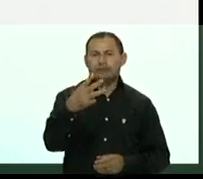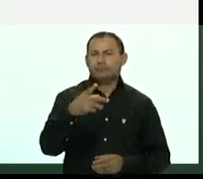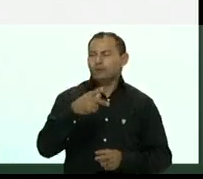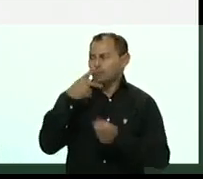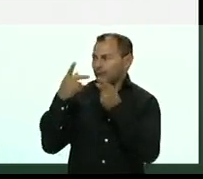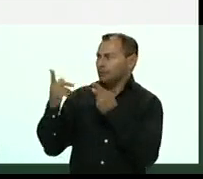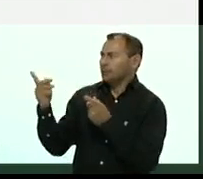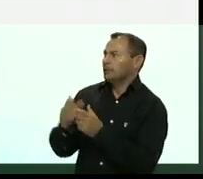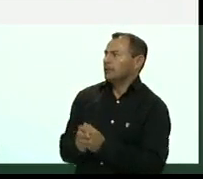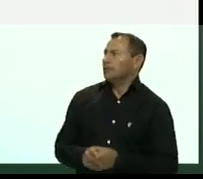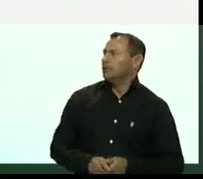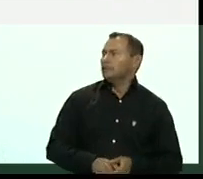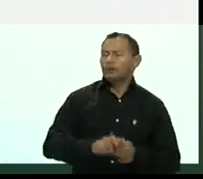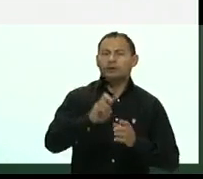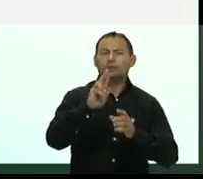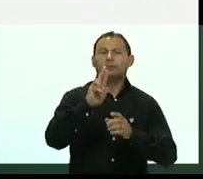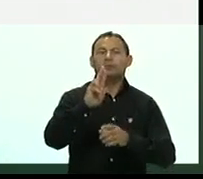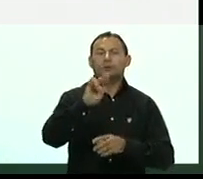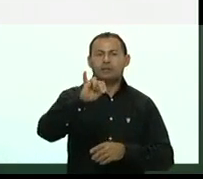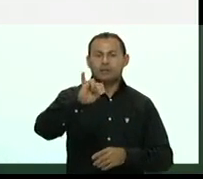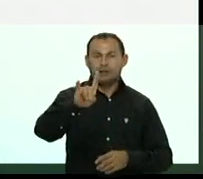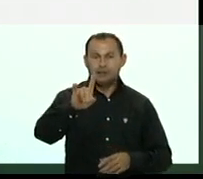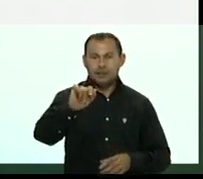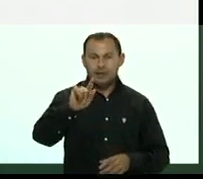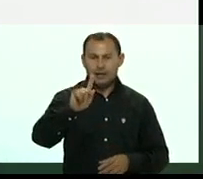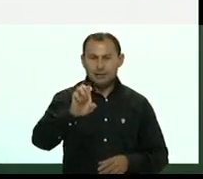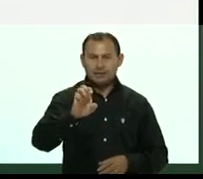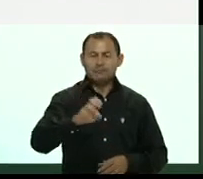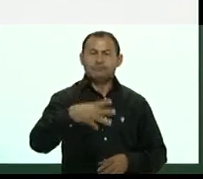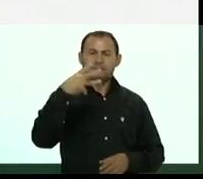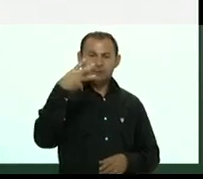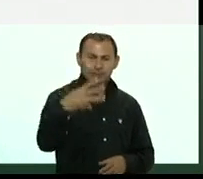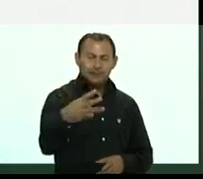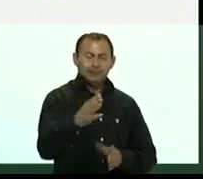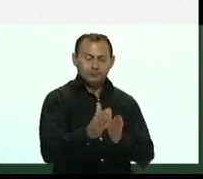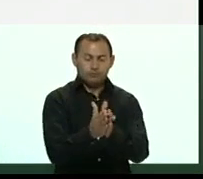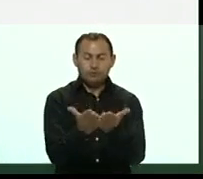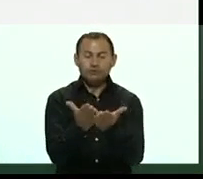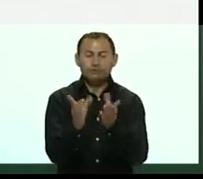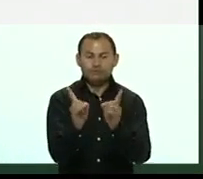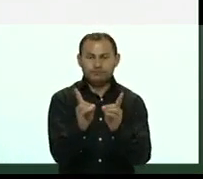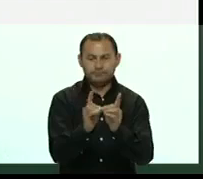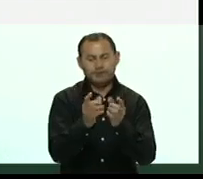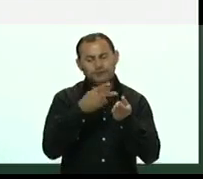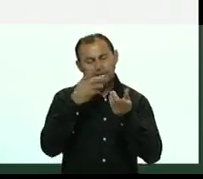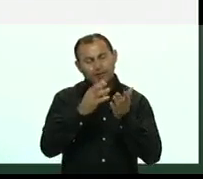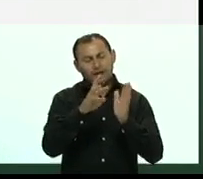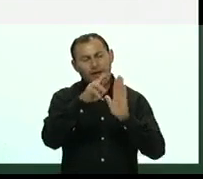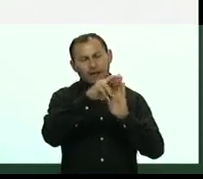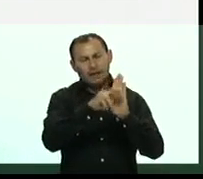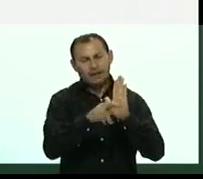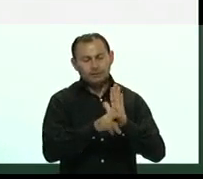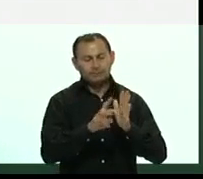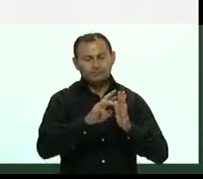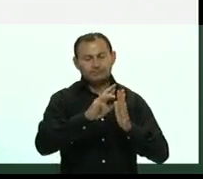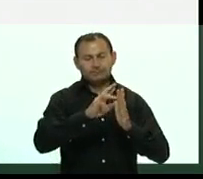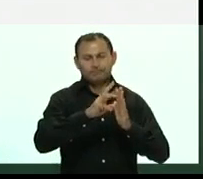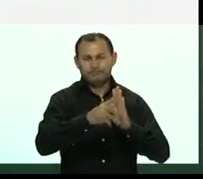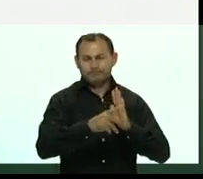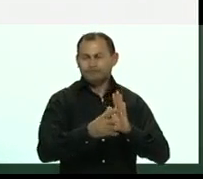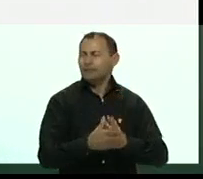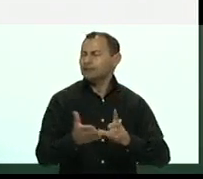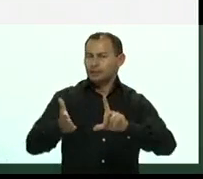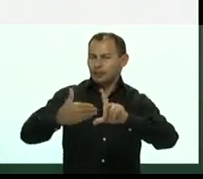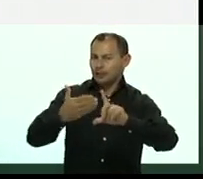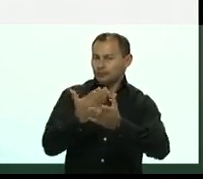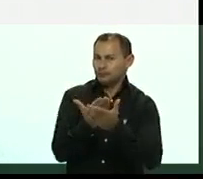estamos falando da unidade de ensino 3, lá do seu livro didático, onde ele vai falar de regras de derivação. Então, nesta aula,